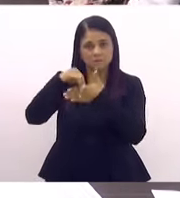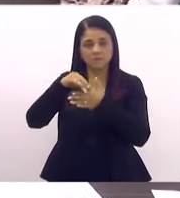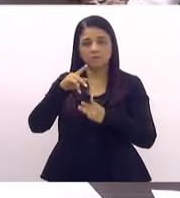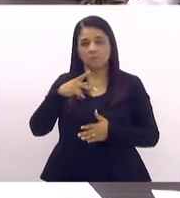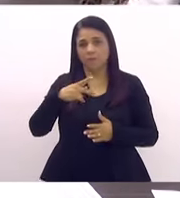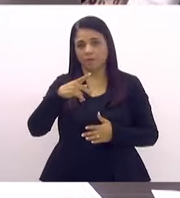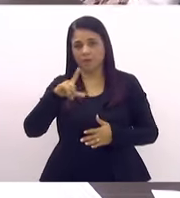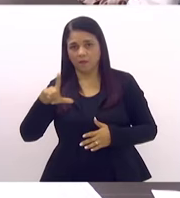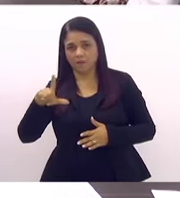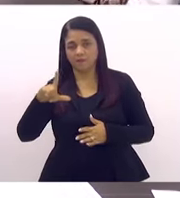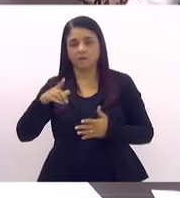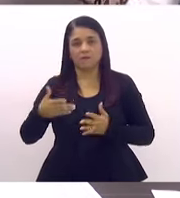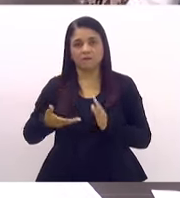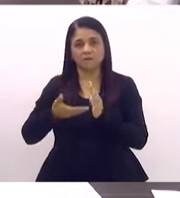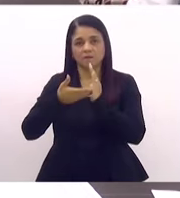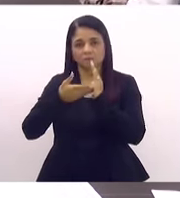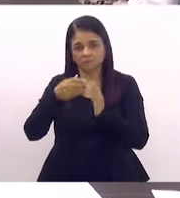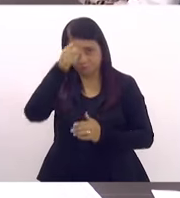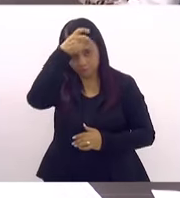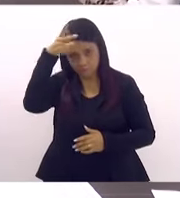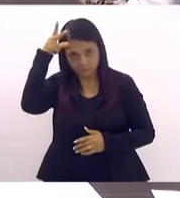Parabéns, vereador. Seja bem-vindo.